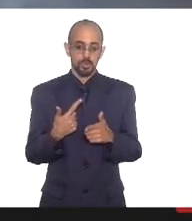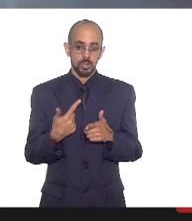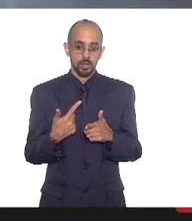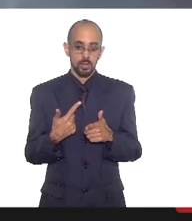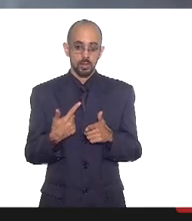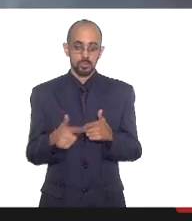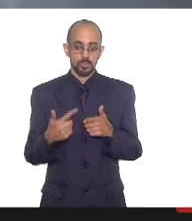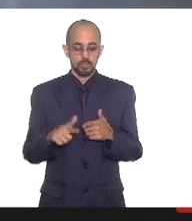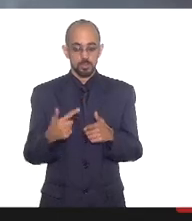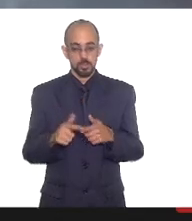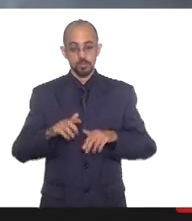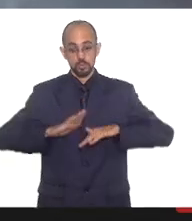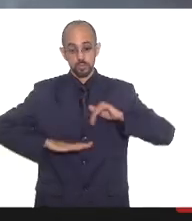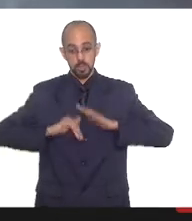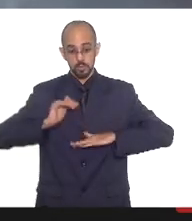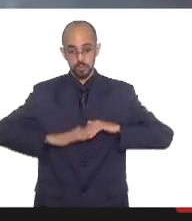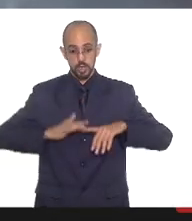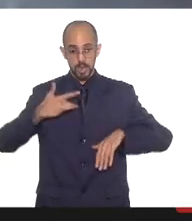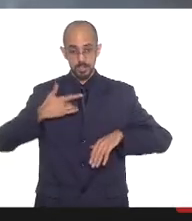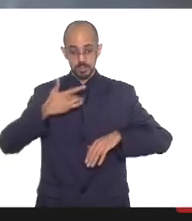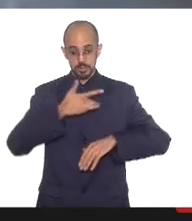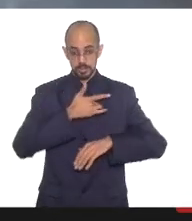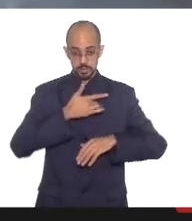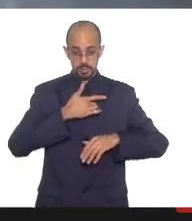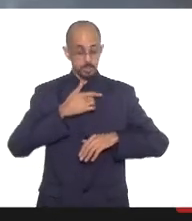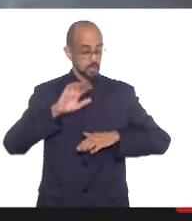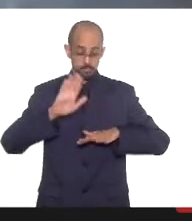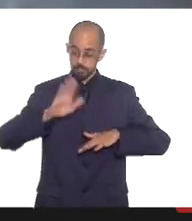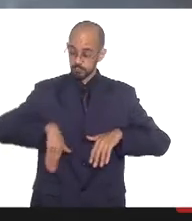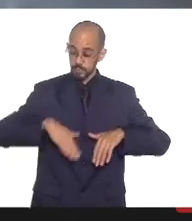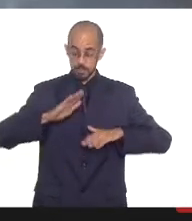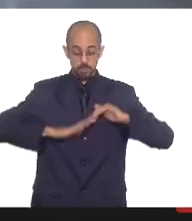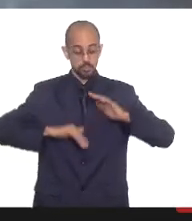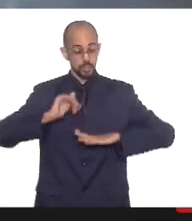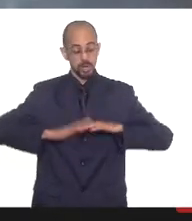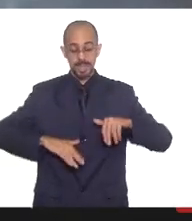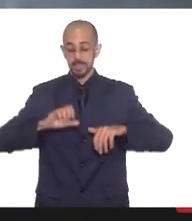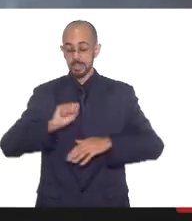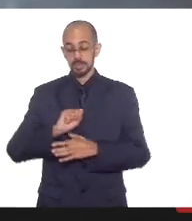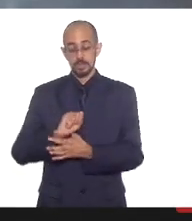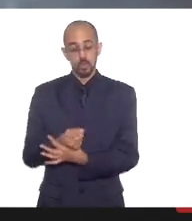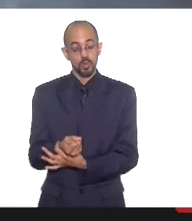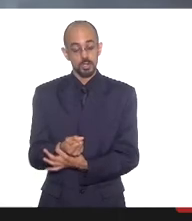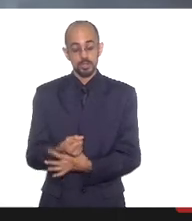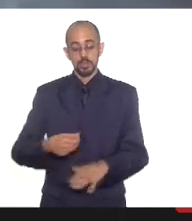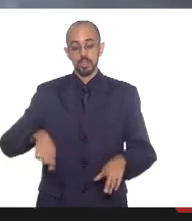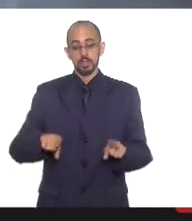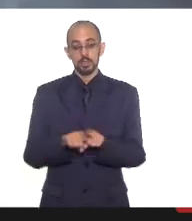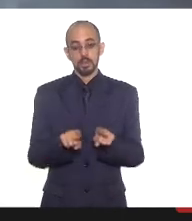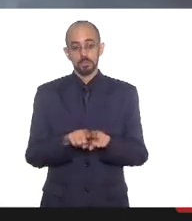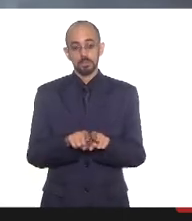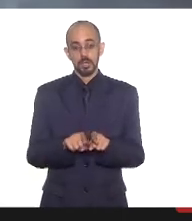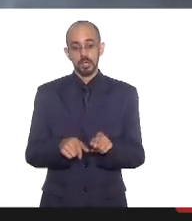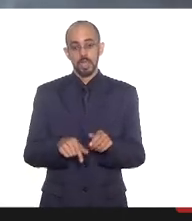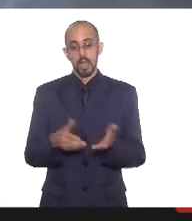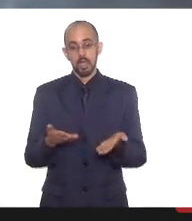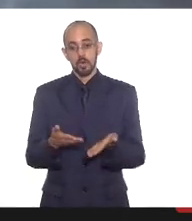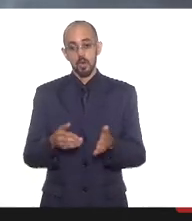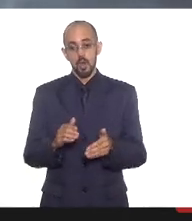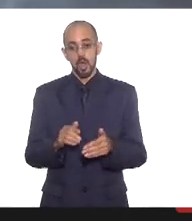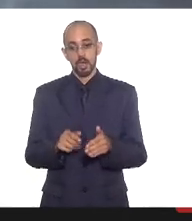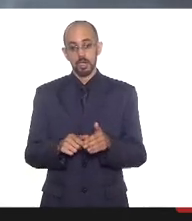vacinação de profissionais segurança e pela também antecipação agora